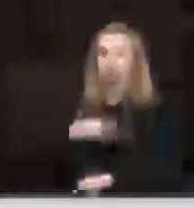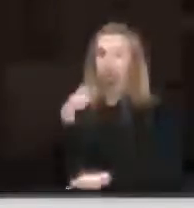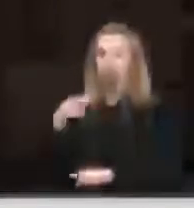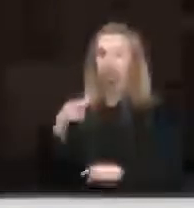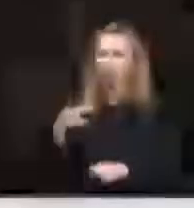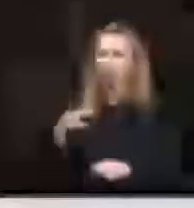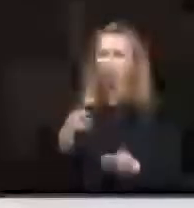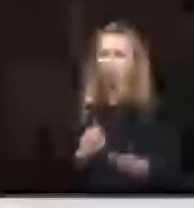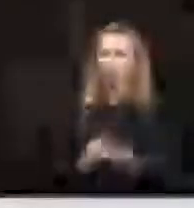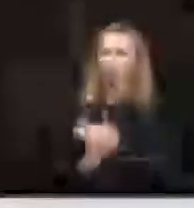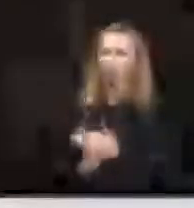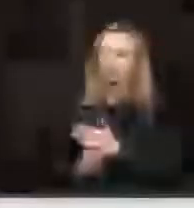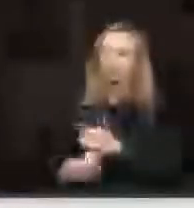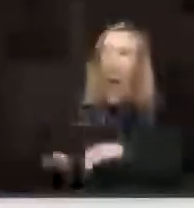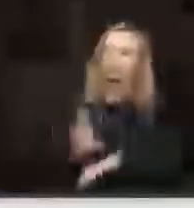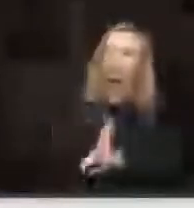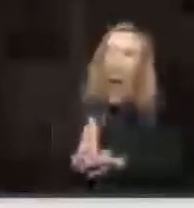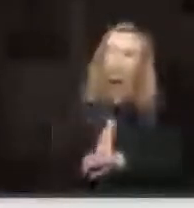defesa da Constituição.